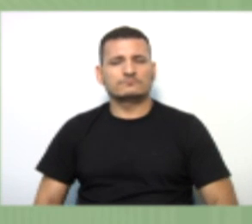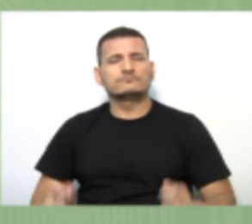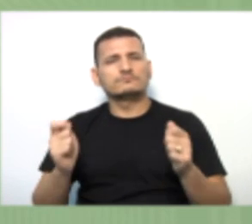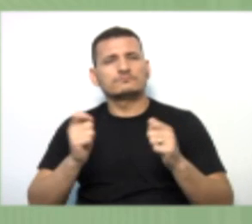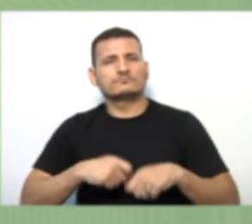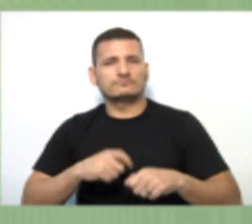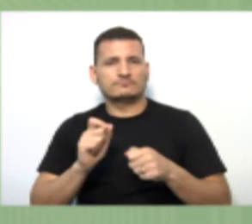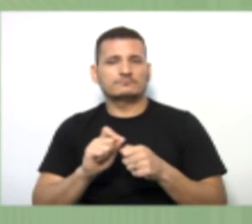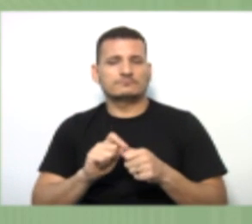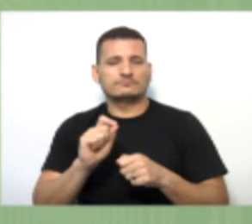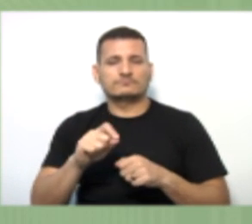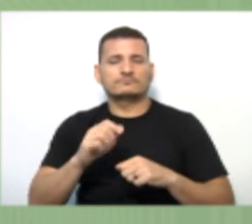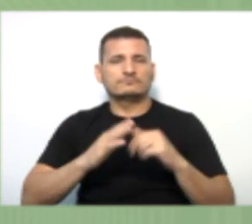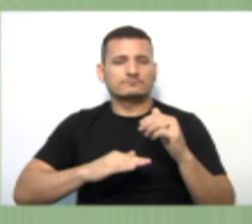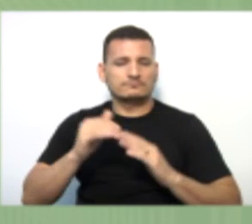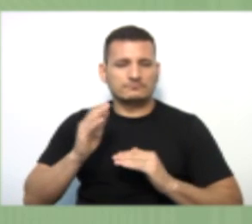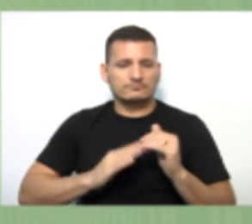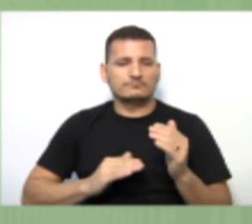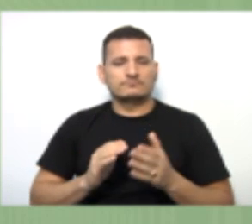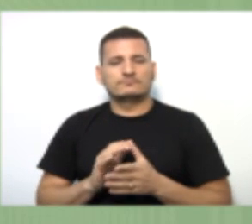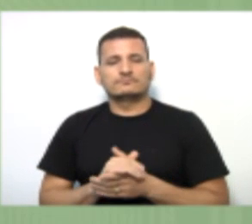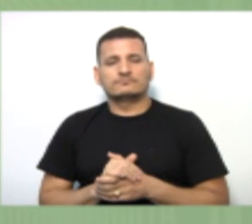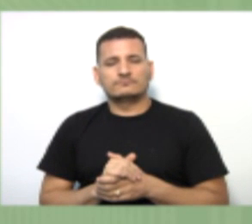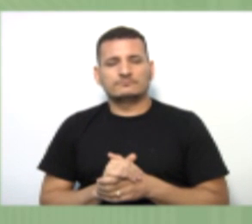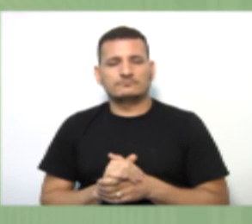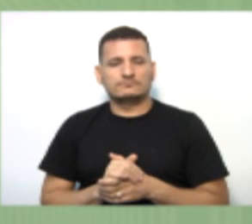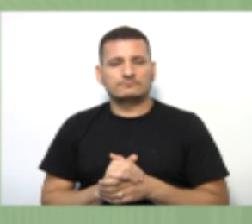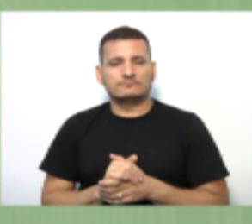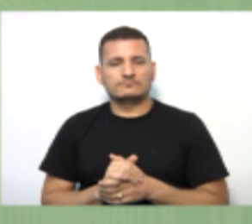quê com essa profissão? Tem cara que faz